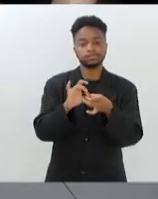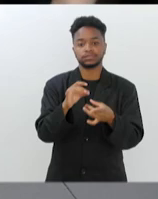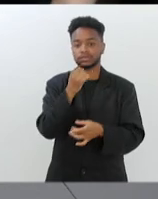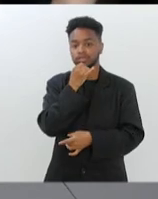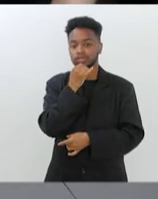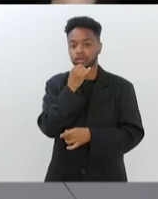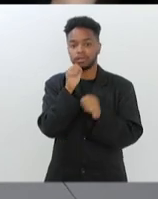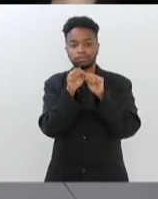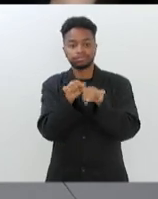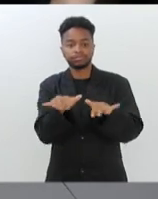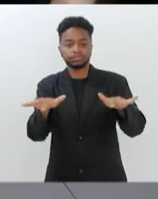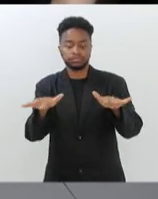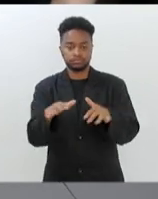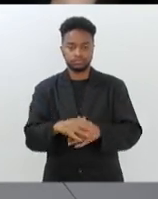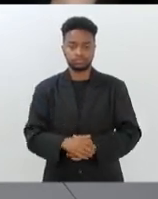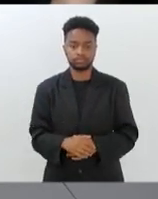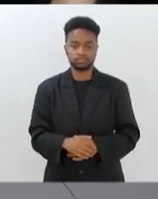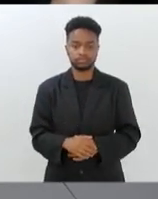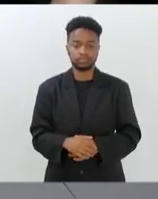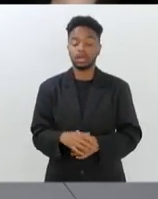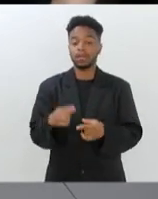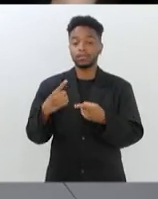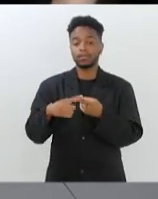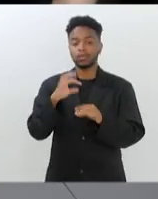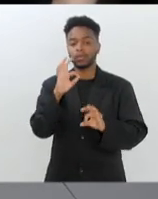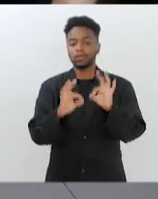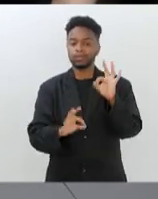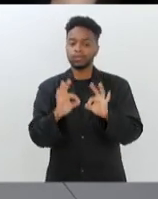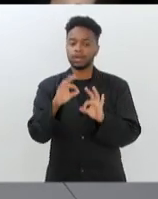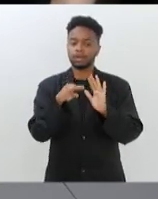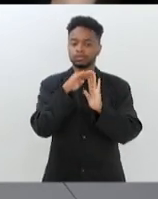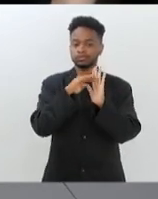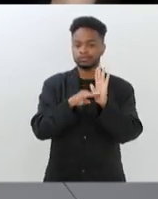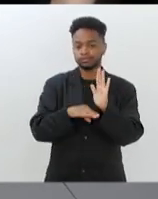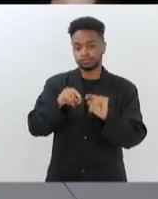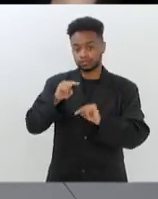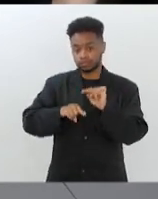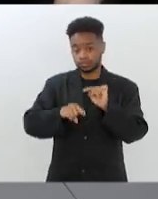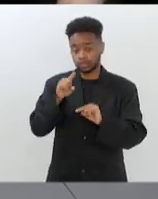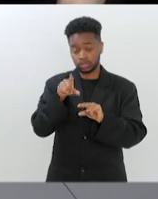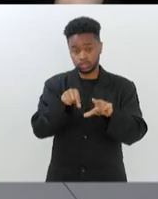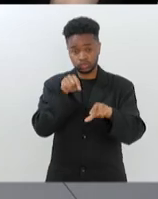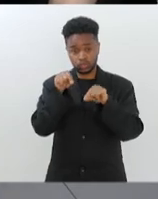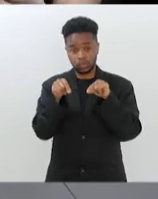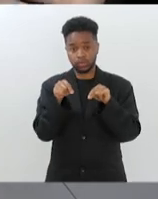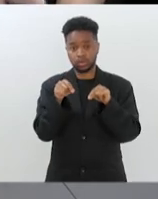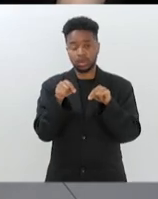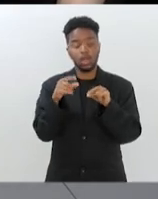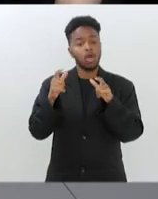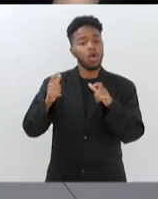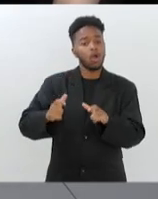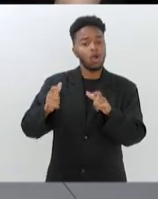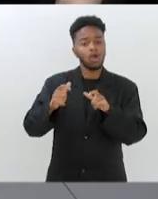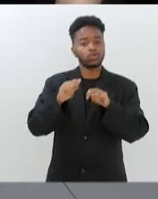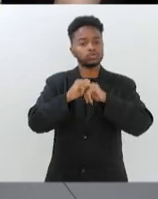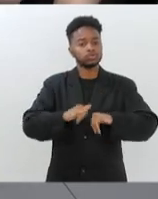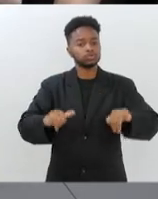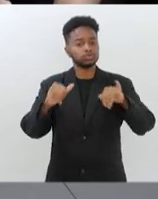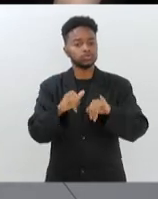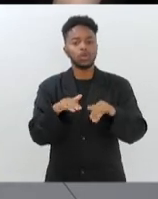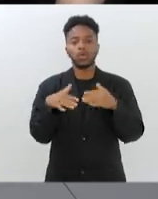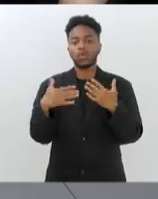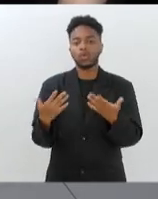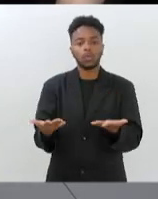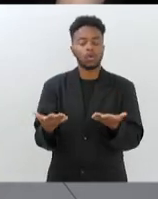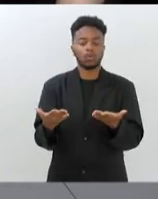da veiculação todo o plano de mídia que vai definir por fim onde vai ser veiculado Qual que é o